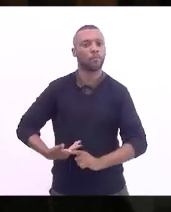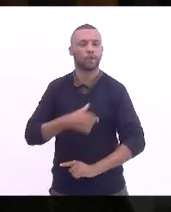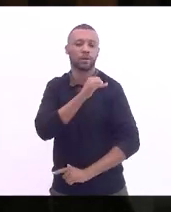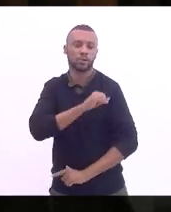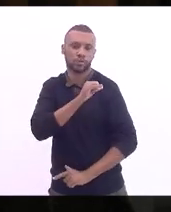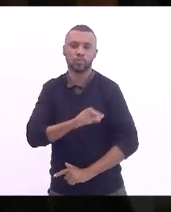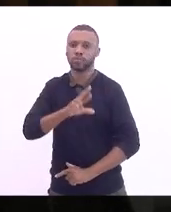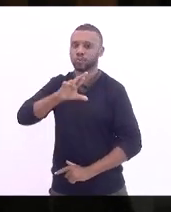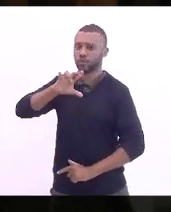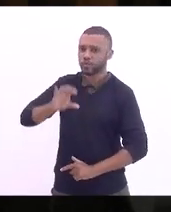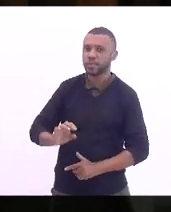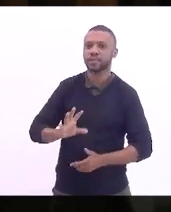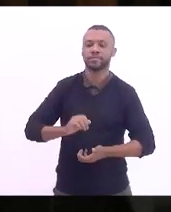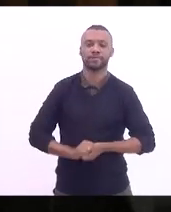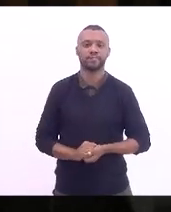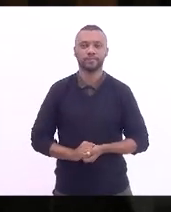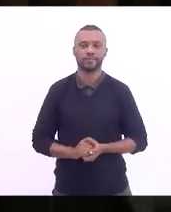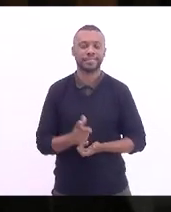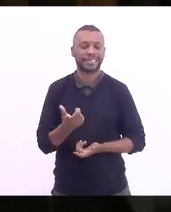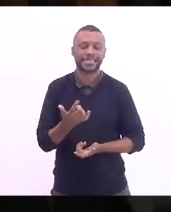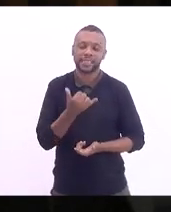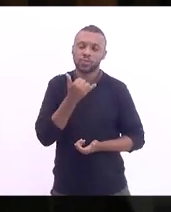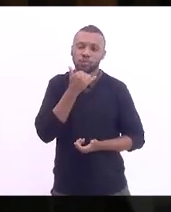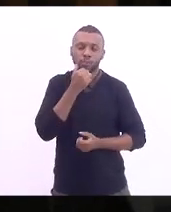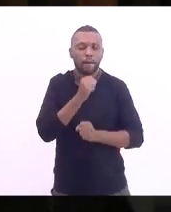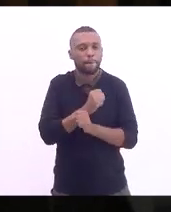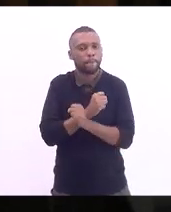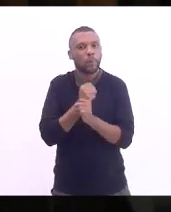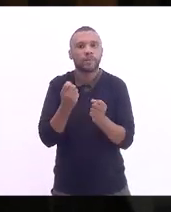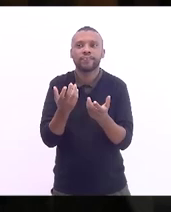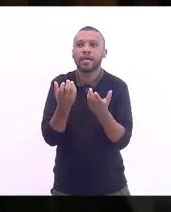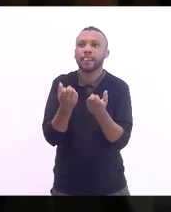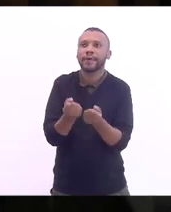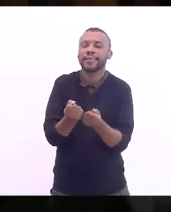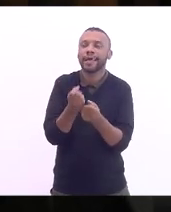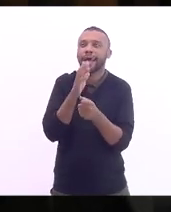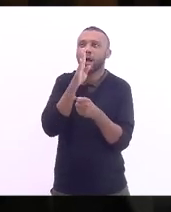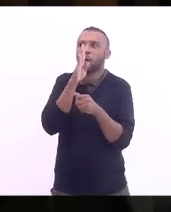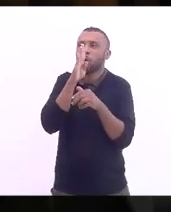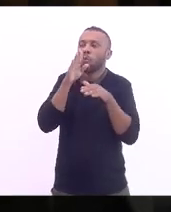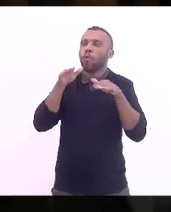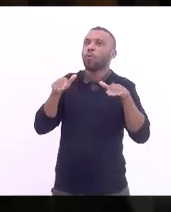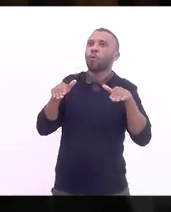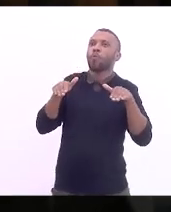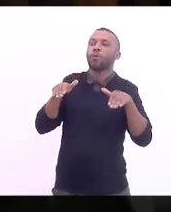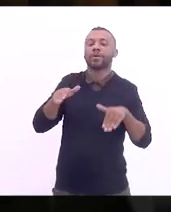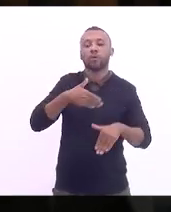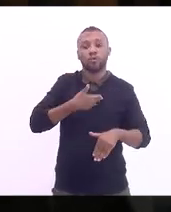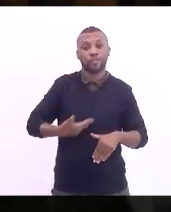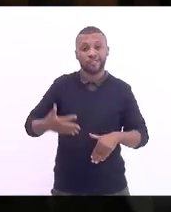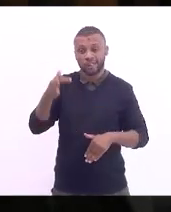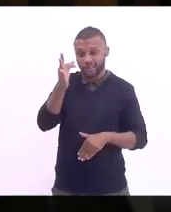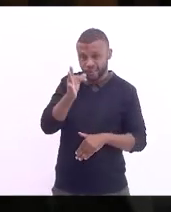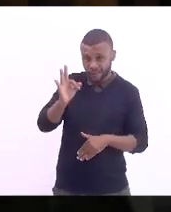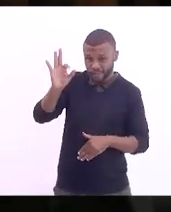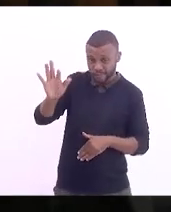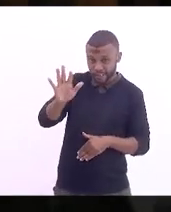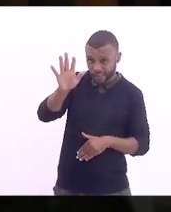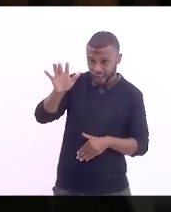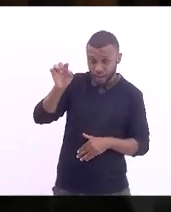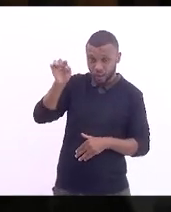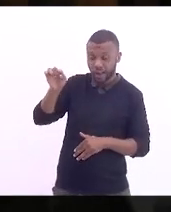Janeiro e é inadimissível que a união em não sendo o